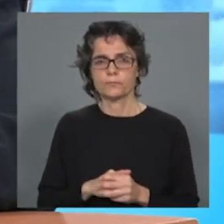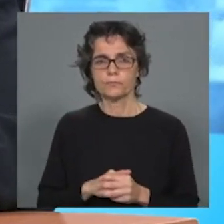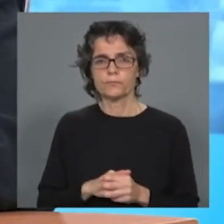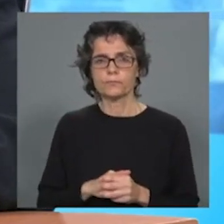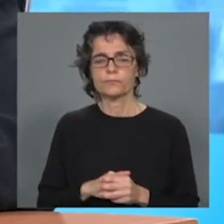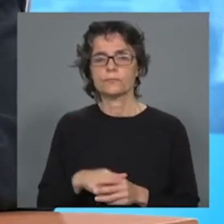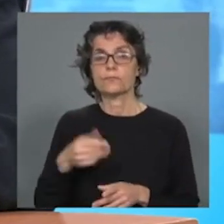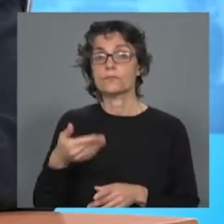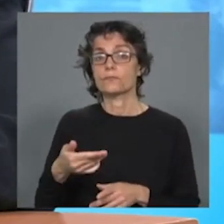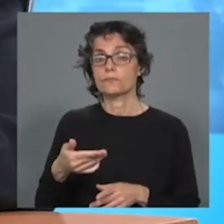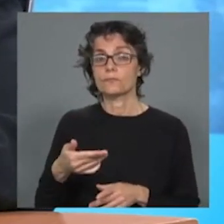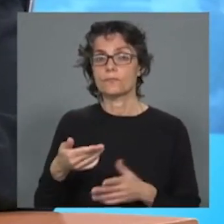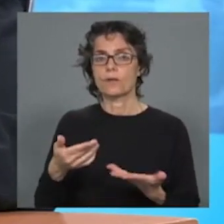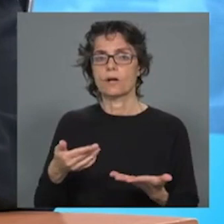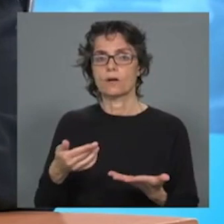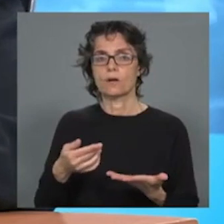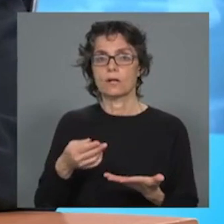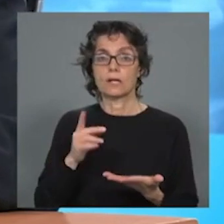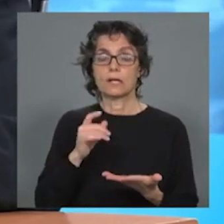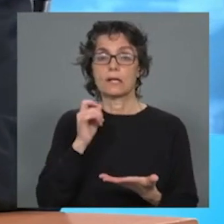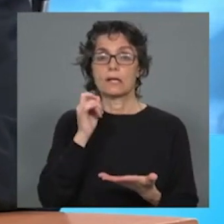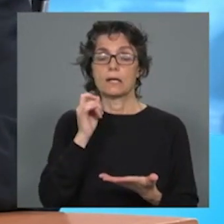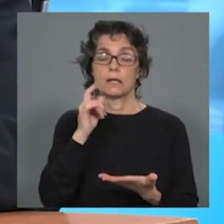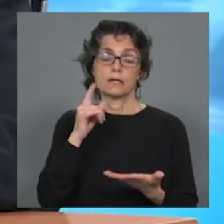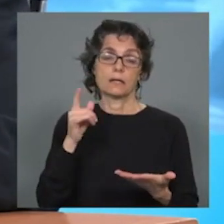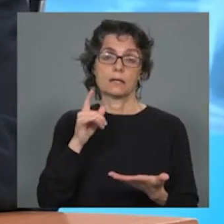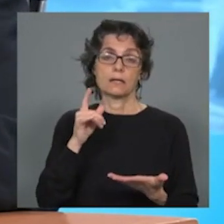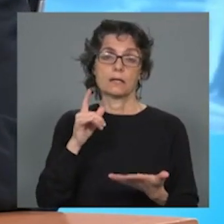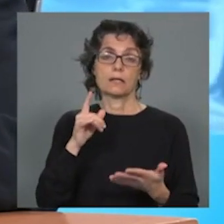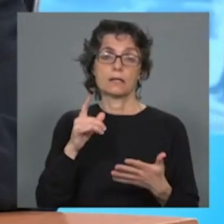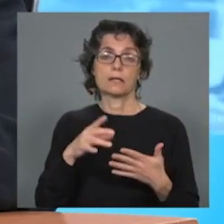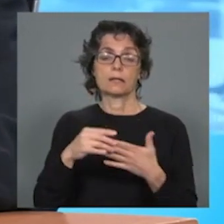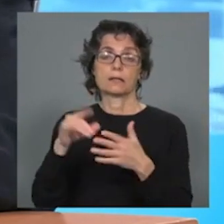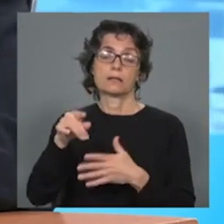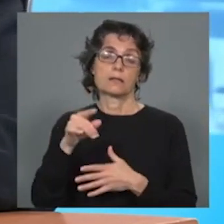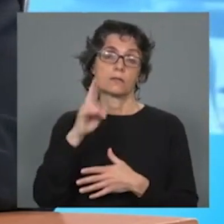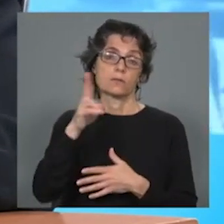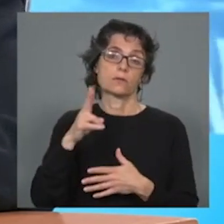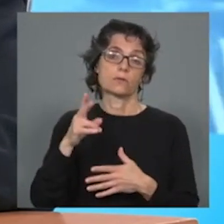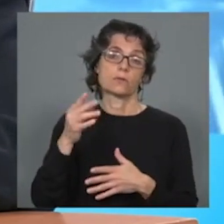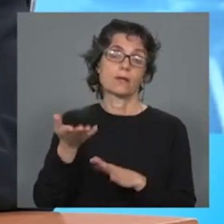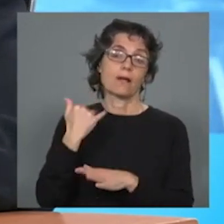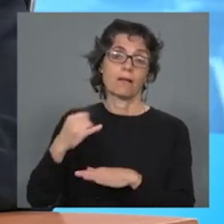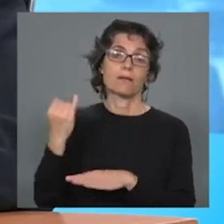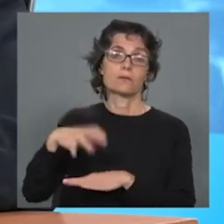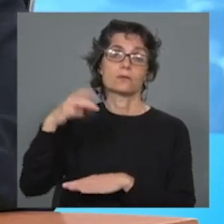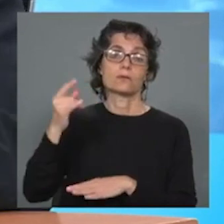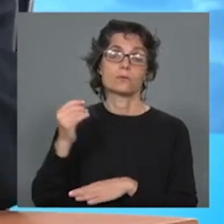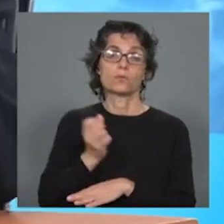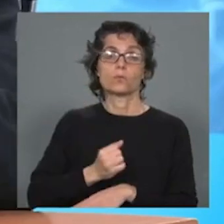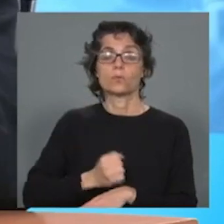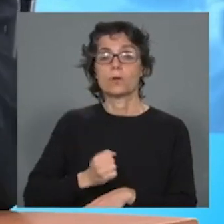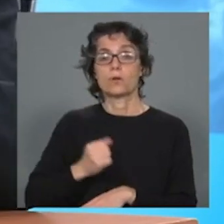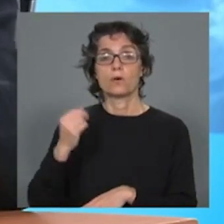à frente aquele que foi reitor durante muito tempo do Instituto Católico de Paris, portanto, também da área da teologia moral.